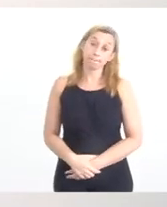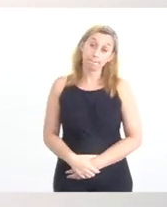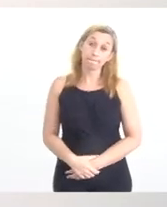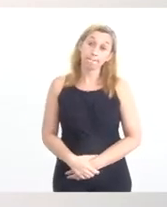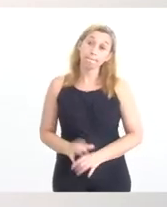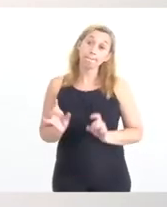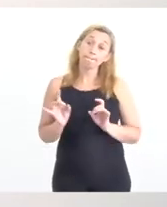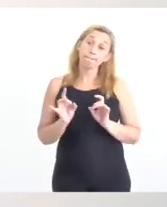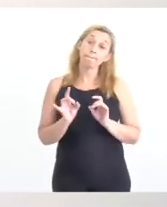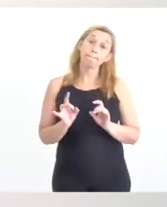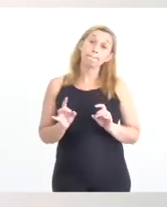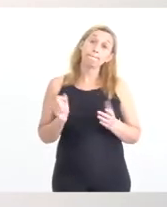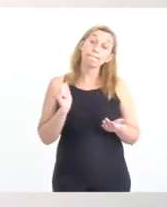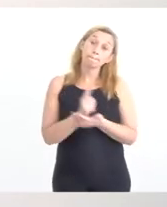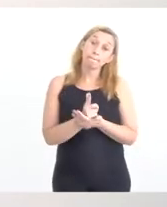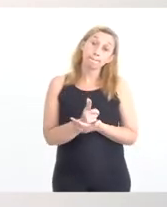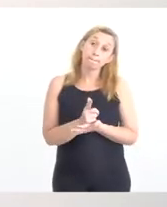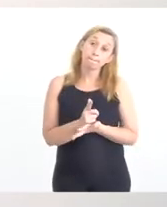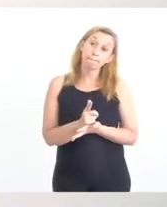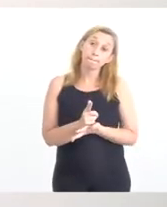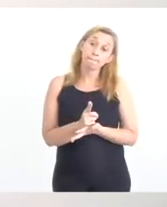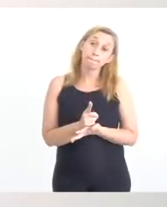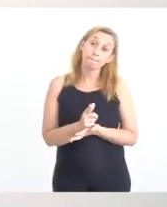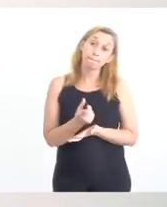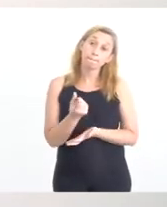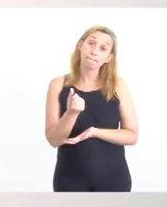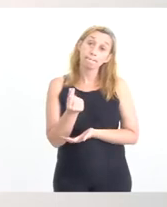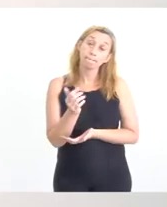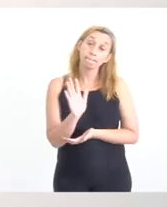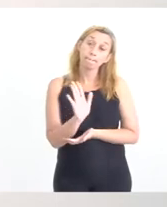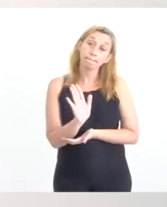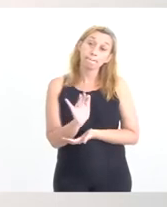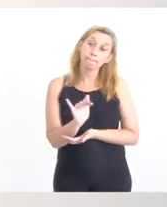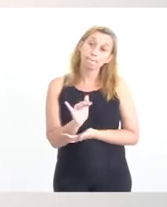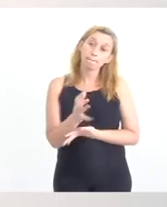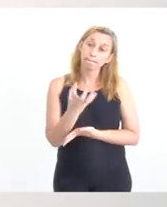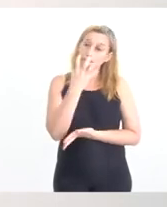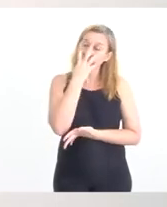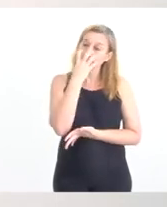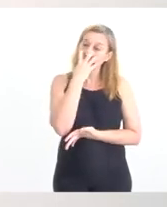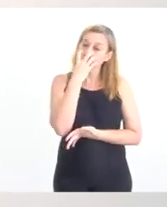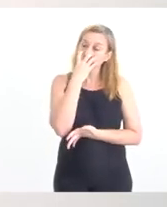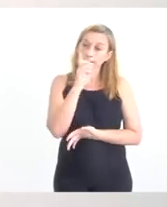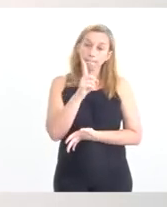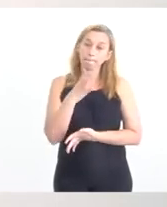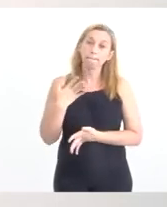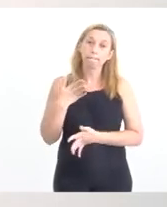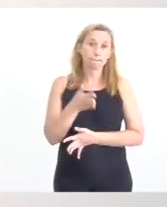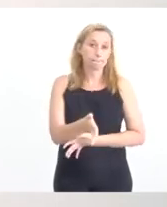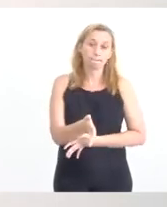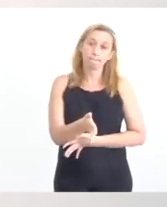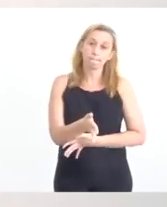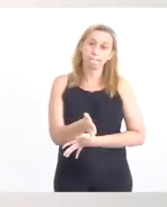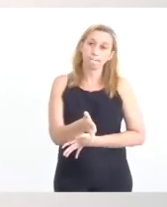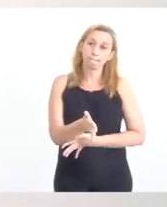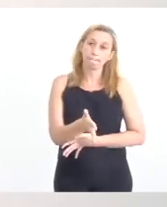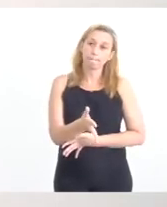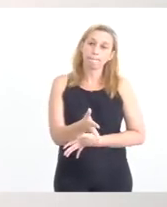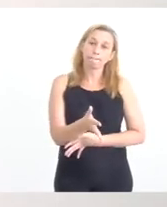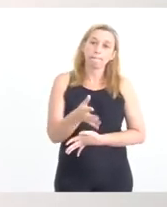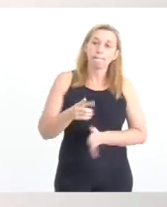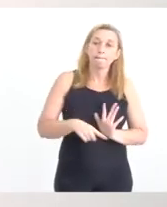o e vender e comprou a preço de ouro respiradores que não chegaram para